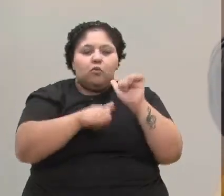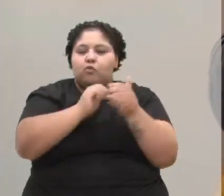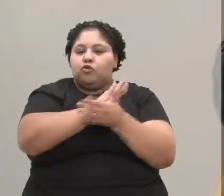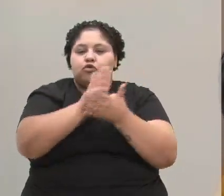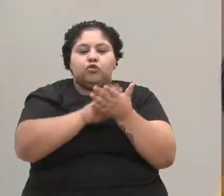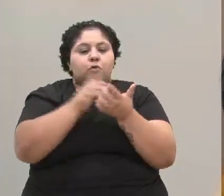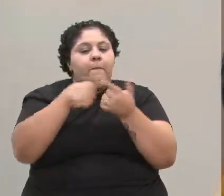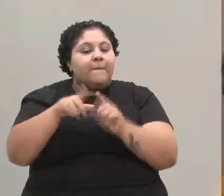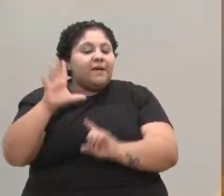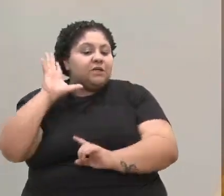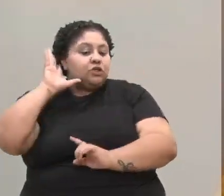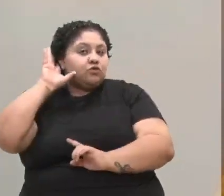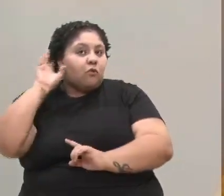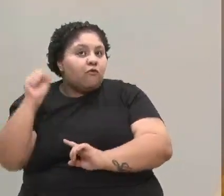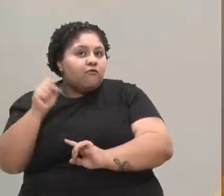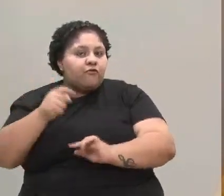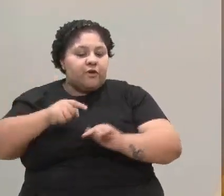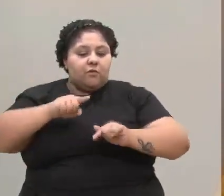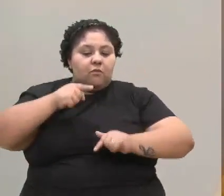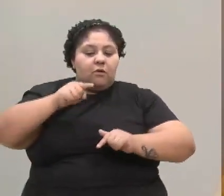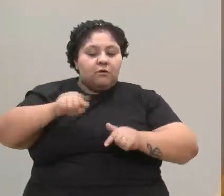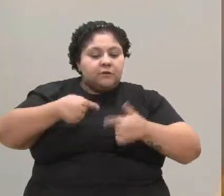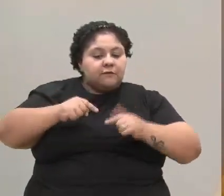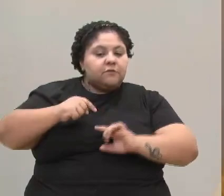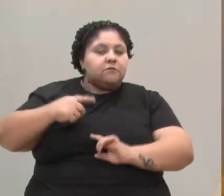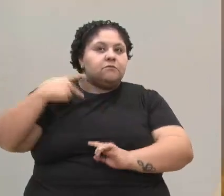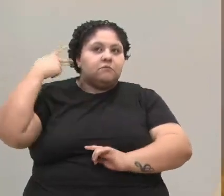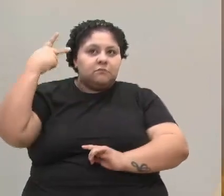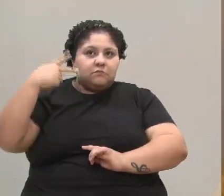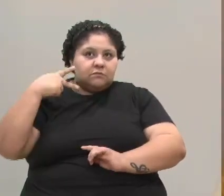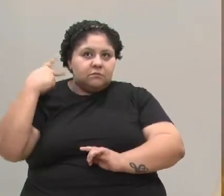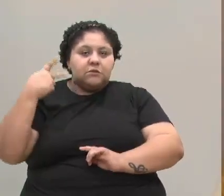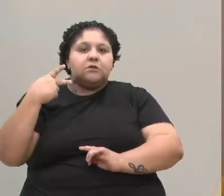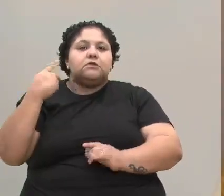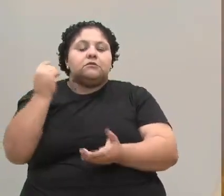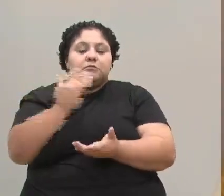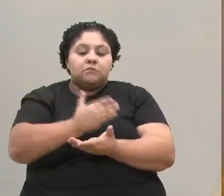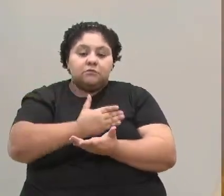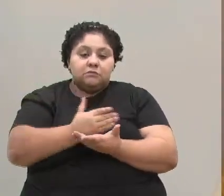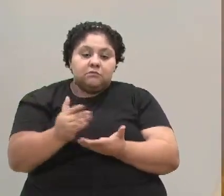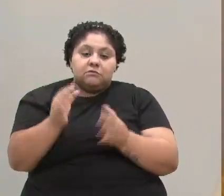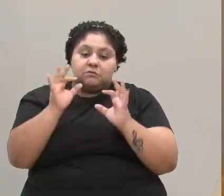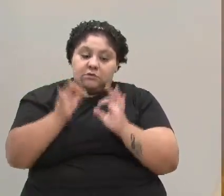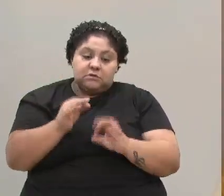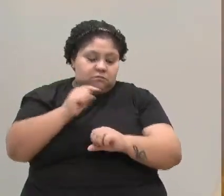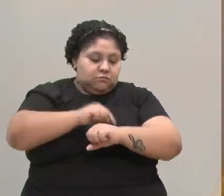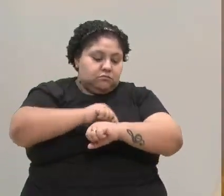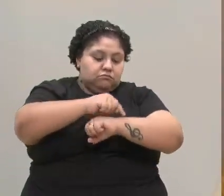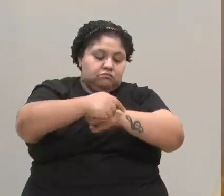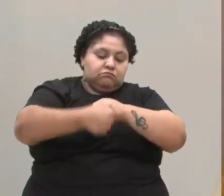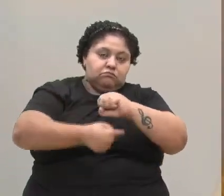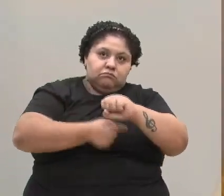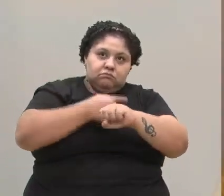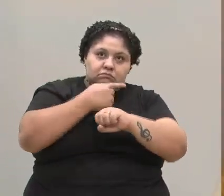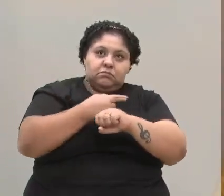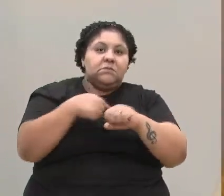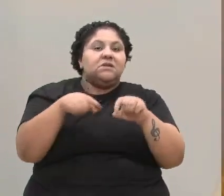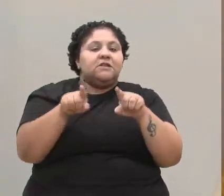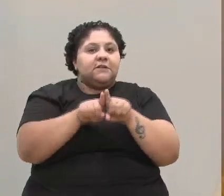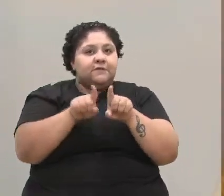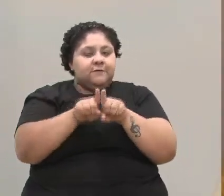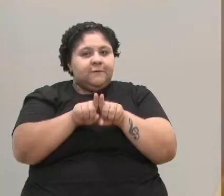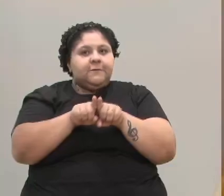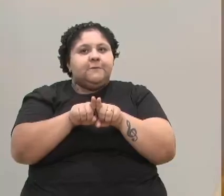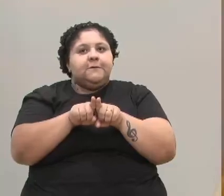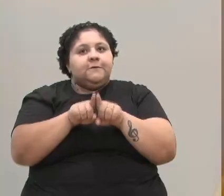ouviram as reivindicações dos vereadores e foi adotada a medida das pulseiras. E também busquei